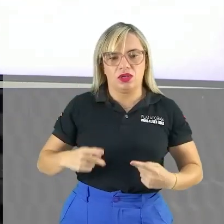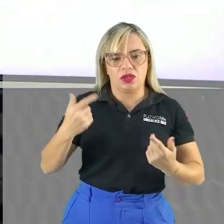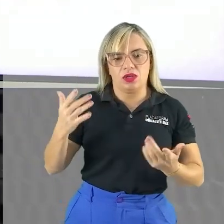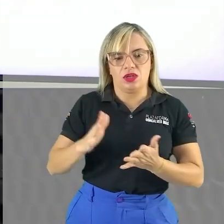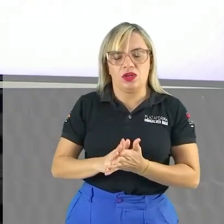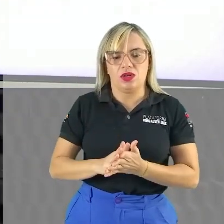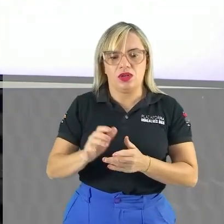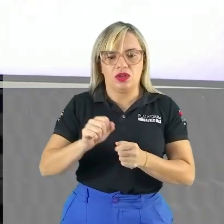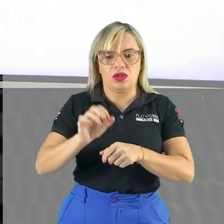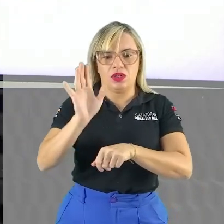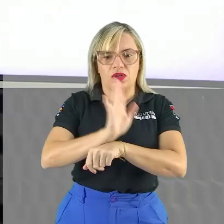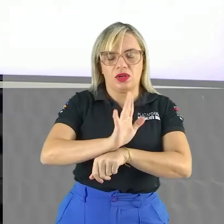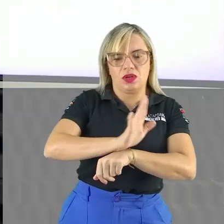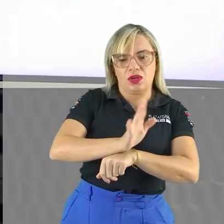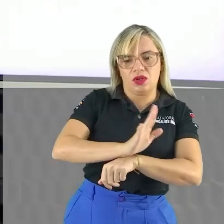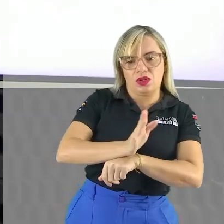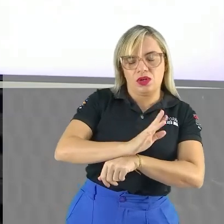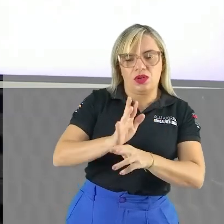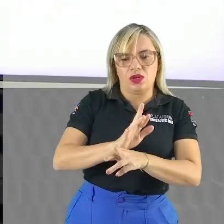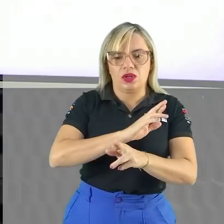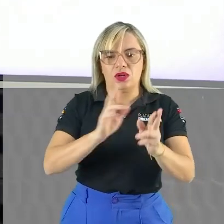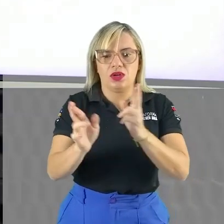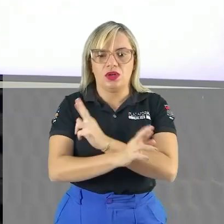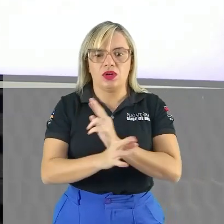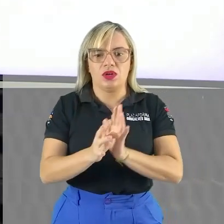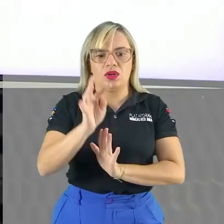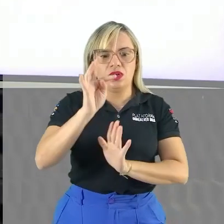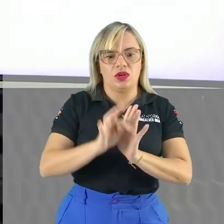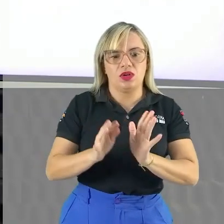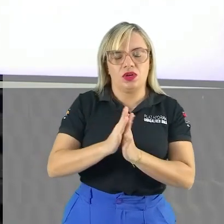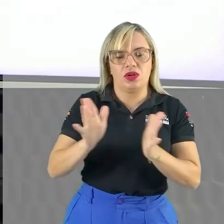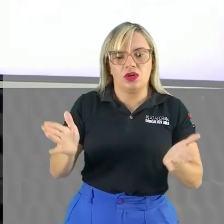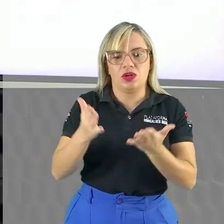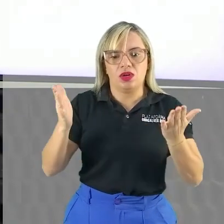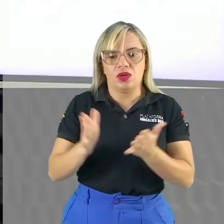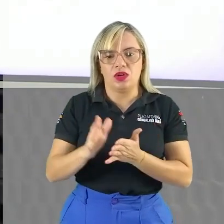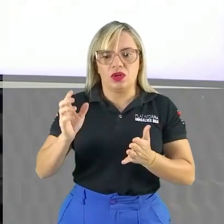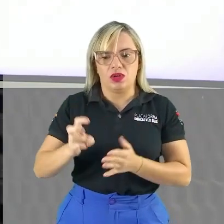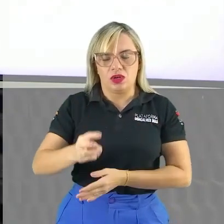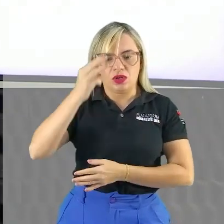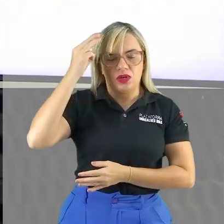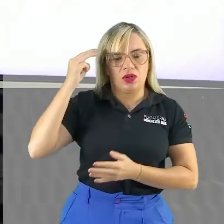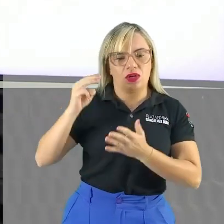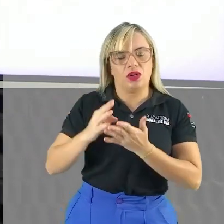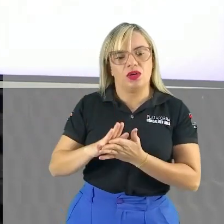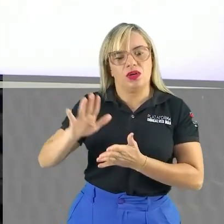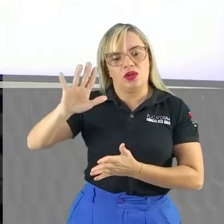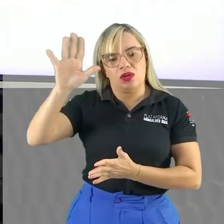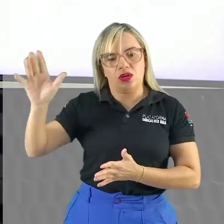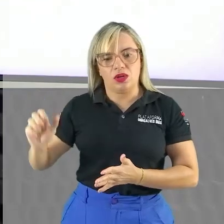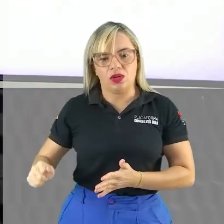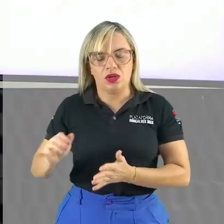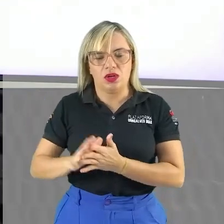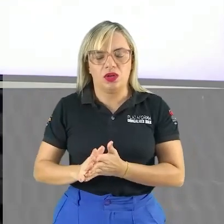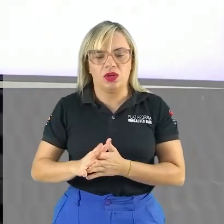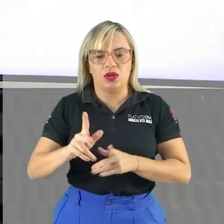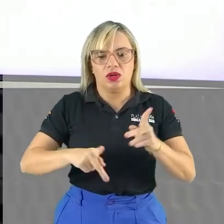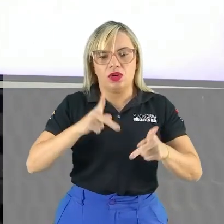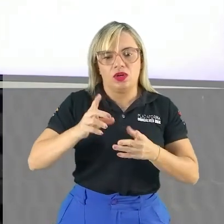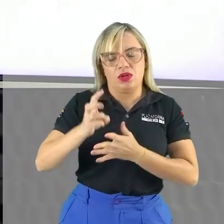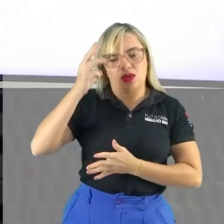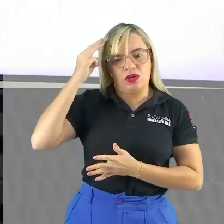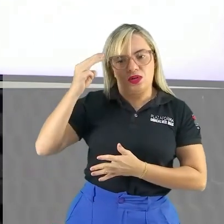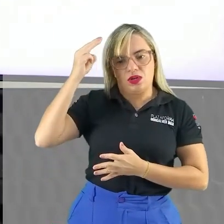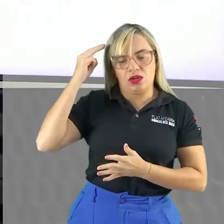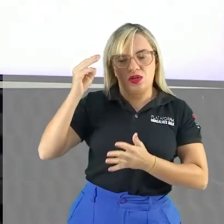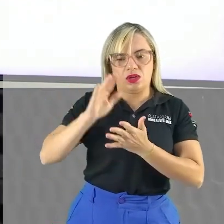referida no texto, contribui para a constituição de uma memória sobre a África e seus habitantes. Essa memória enfatiza